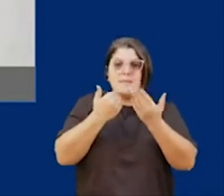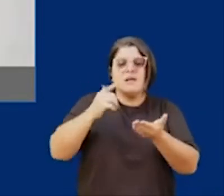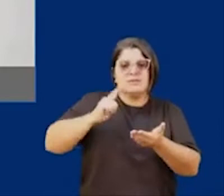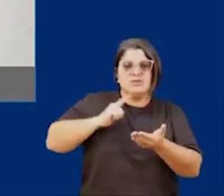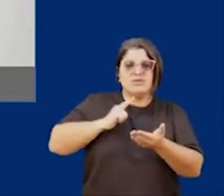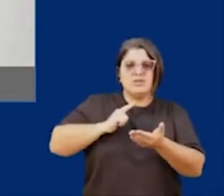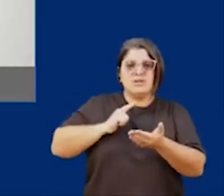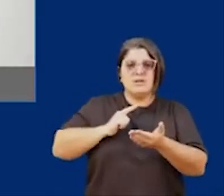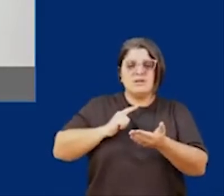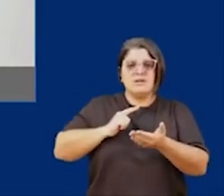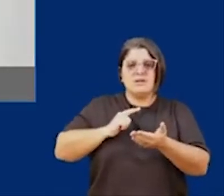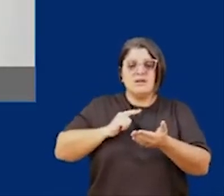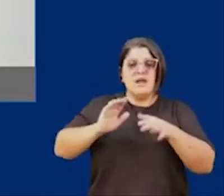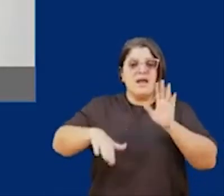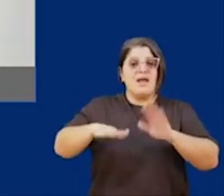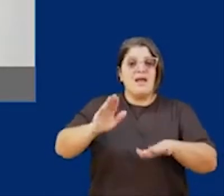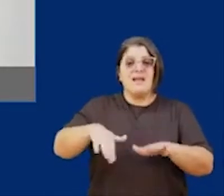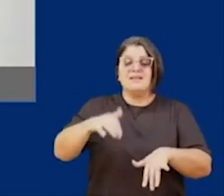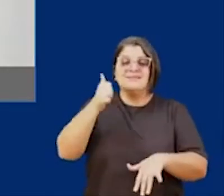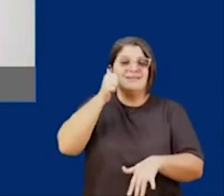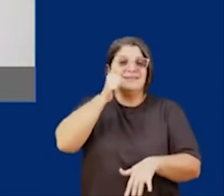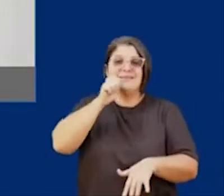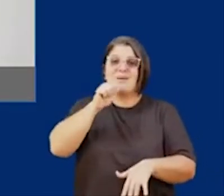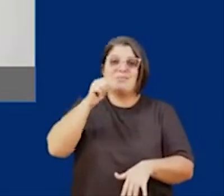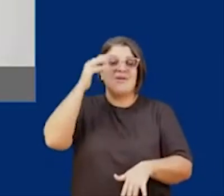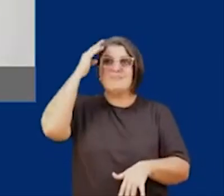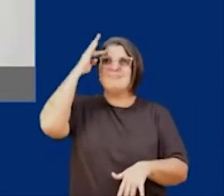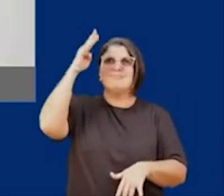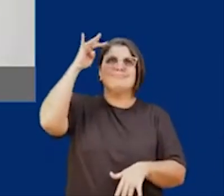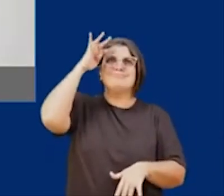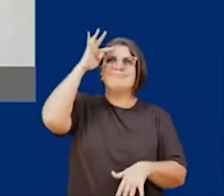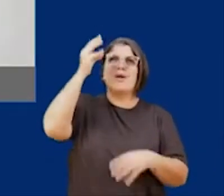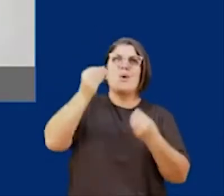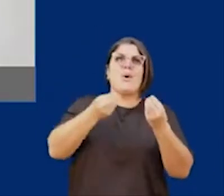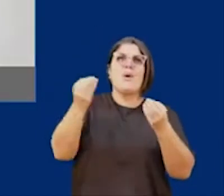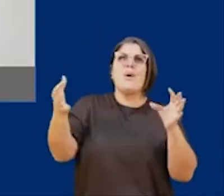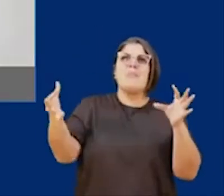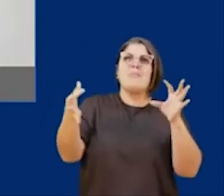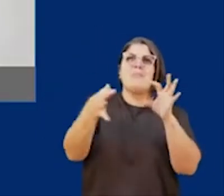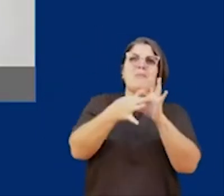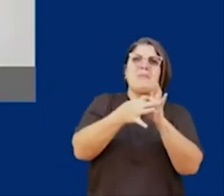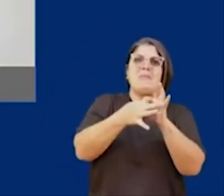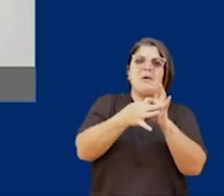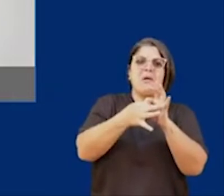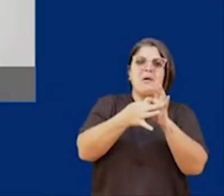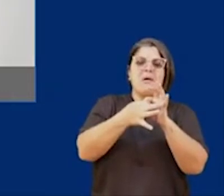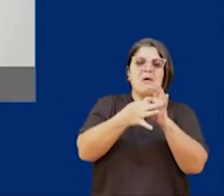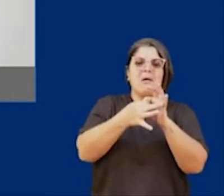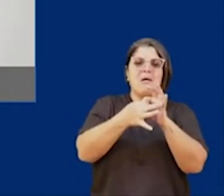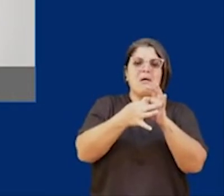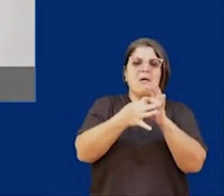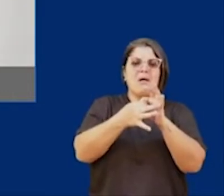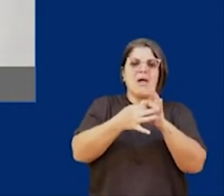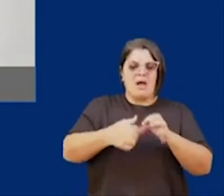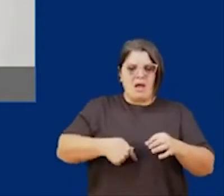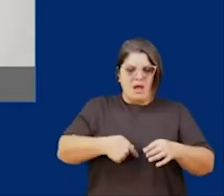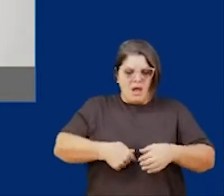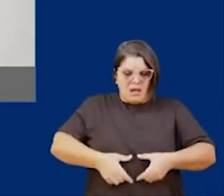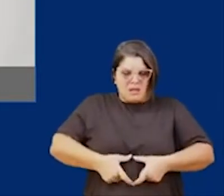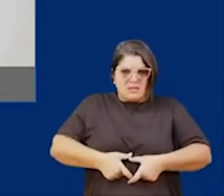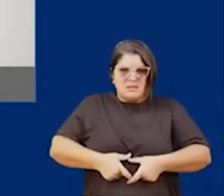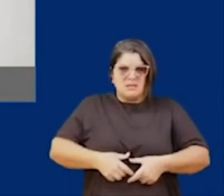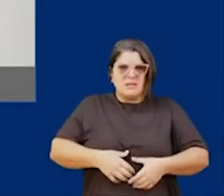consegue imaginar como é que esse bebê está dentro dela, ela não vê ligação, se ali na frente é o estômago. Por isso que a gente sempre fala